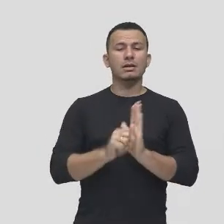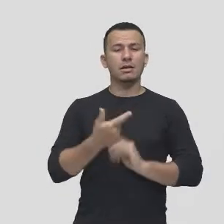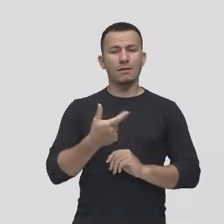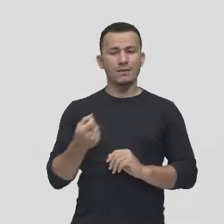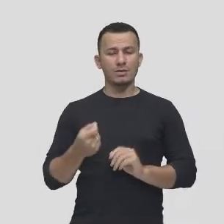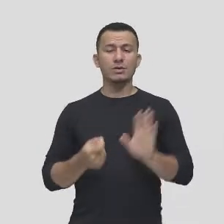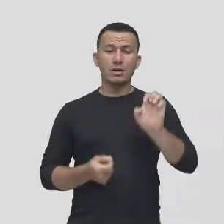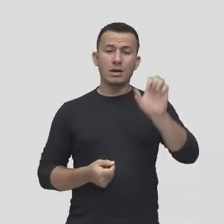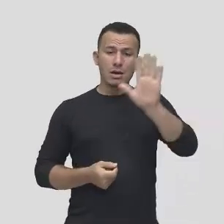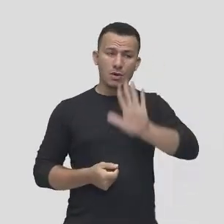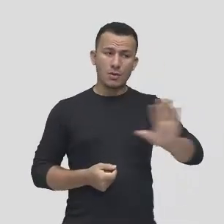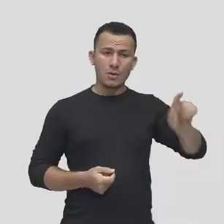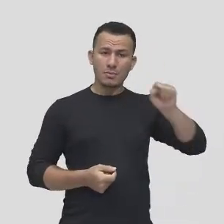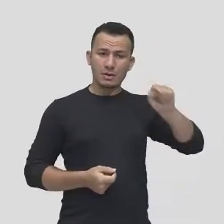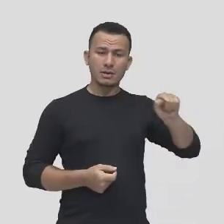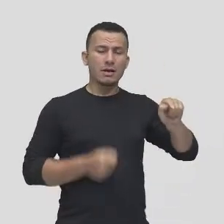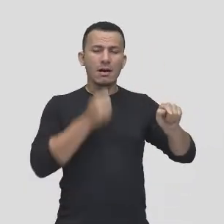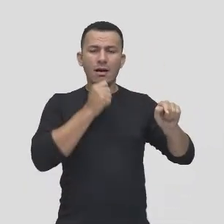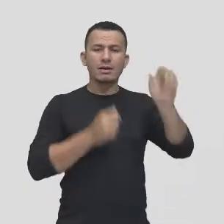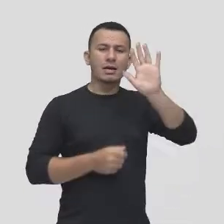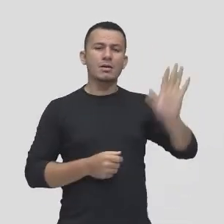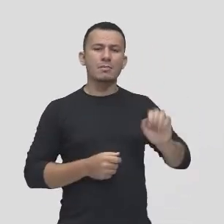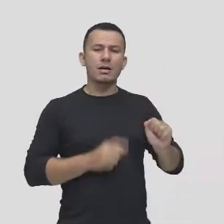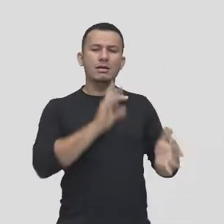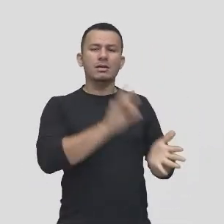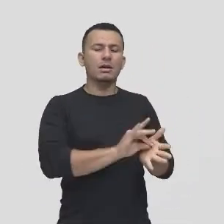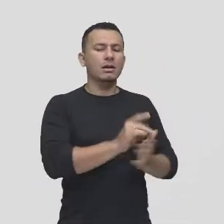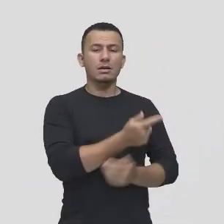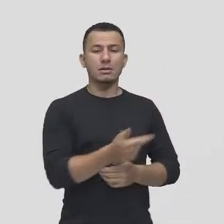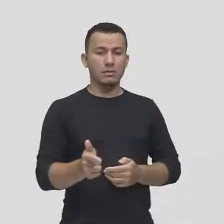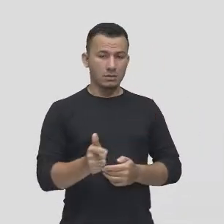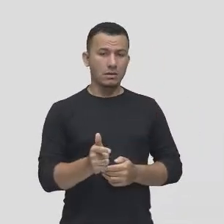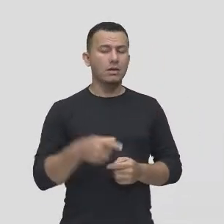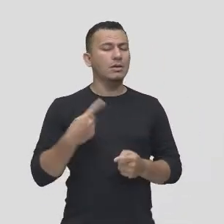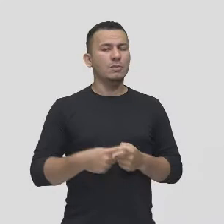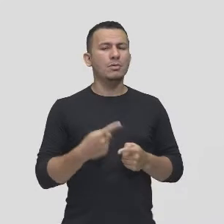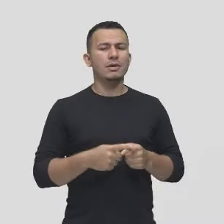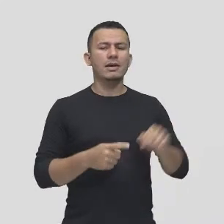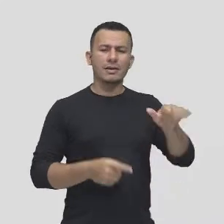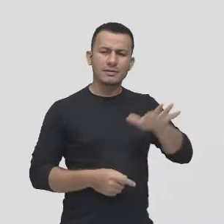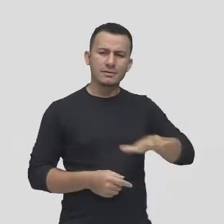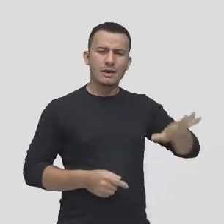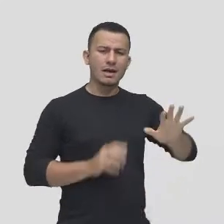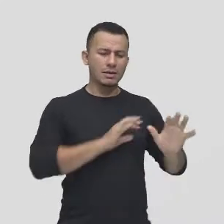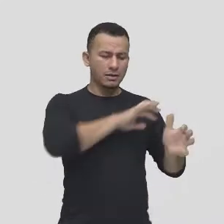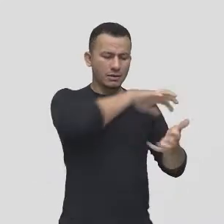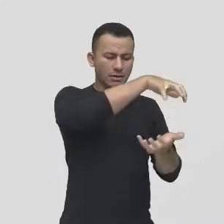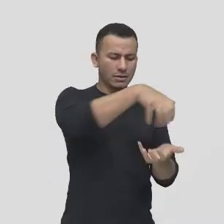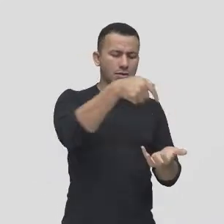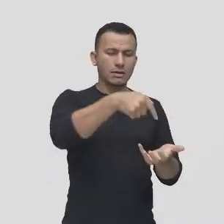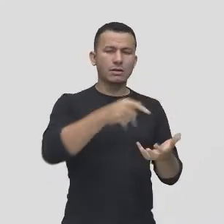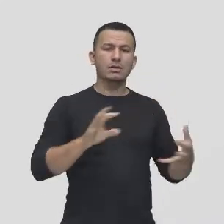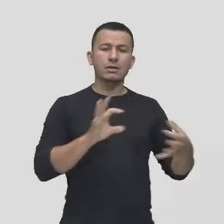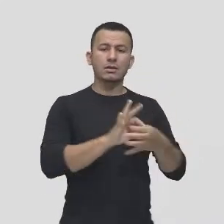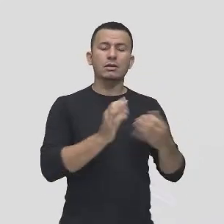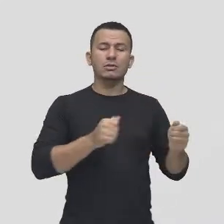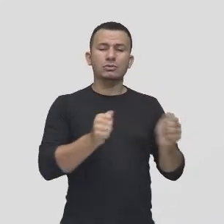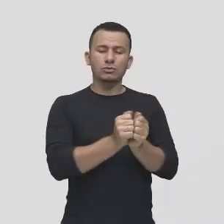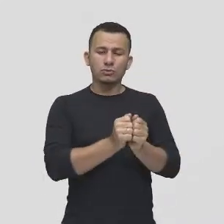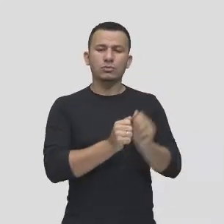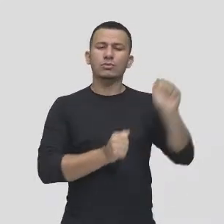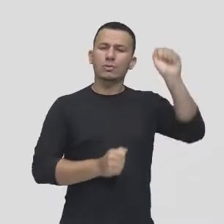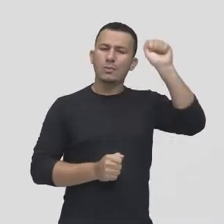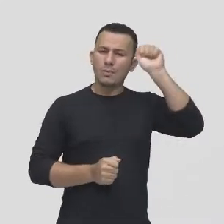ainda não tinha definido o seu mapa político, porque essa parte do planeta, junto ali com o Oriente Médio, com a